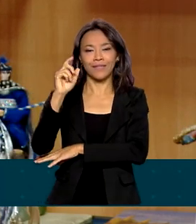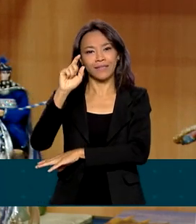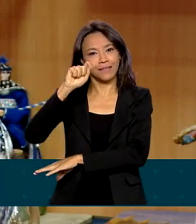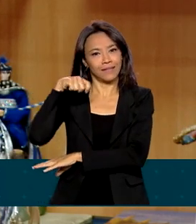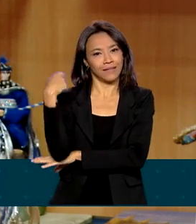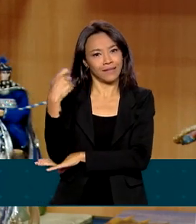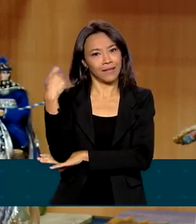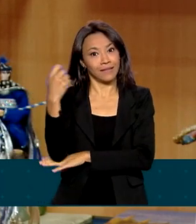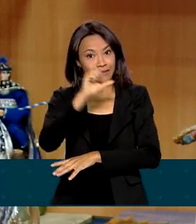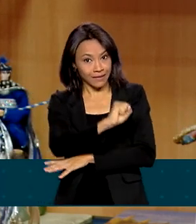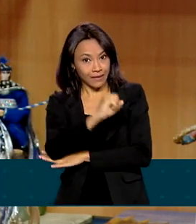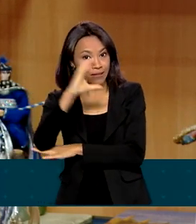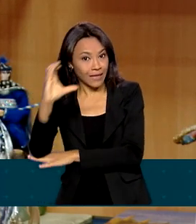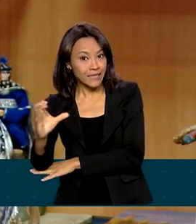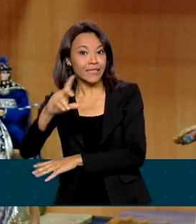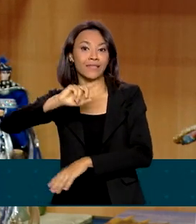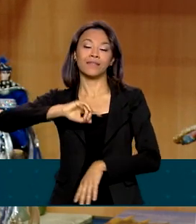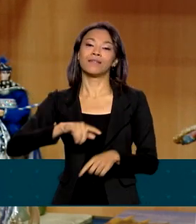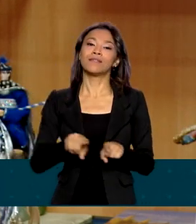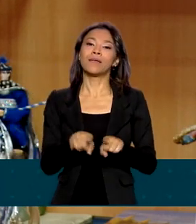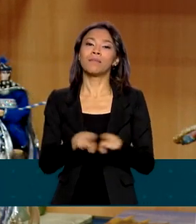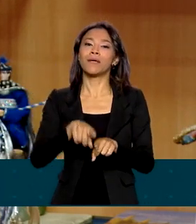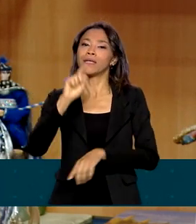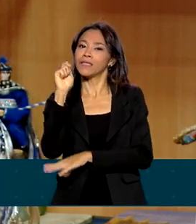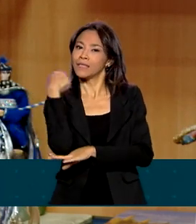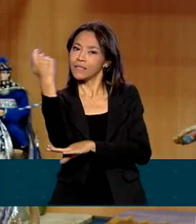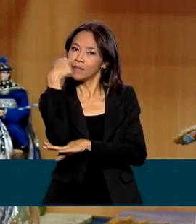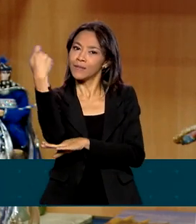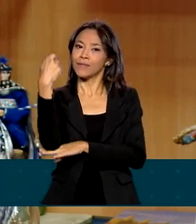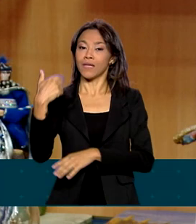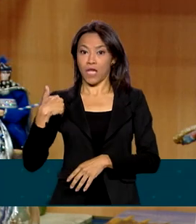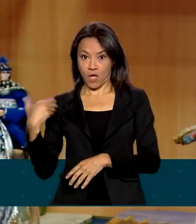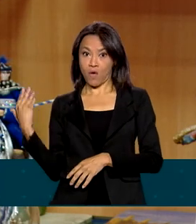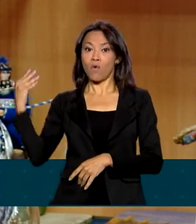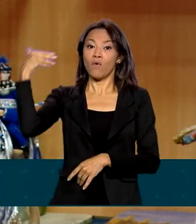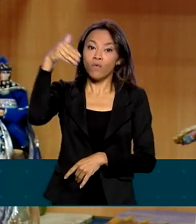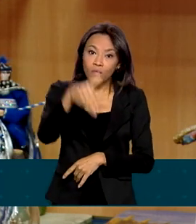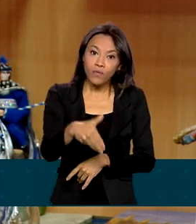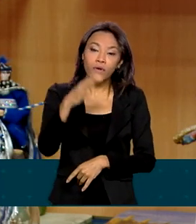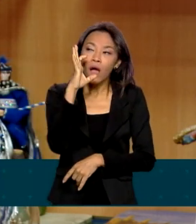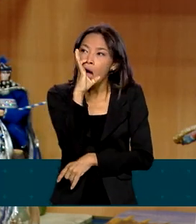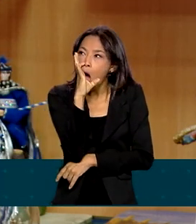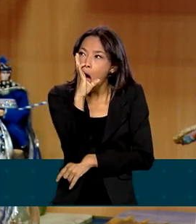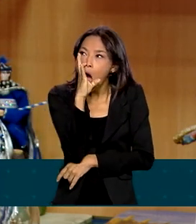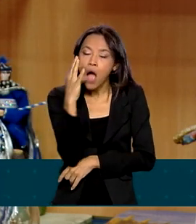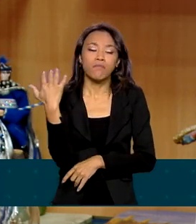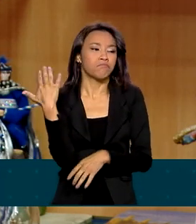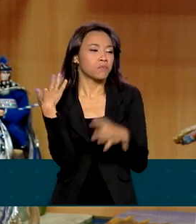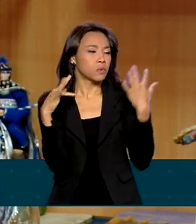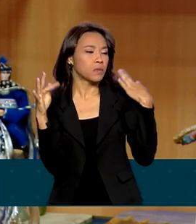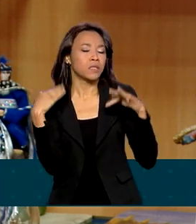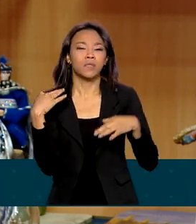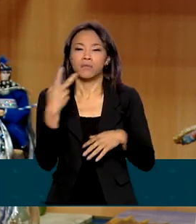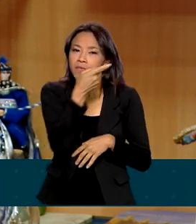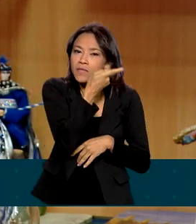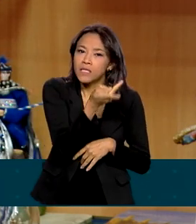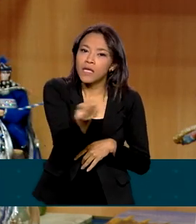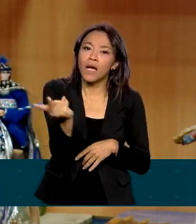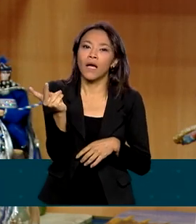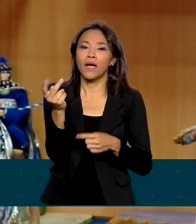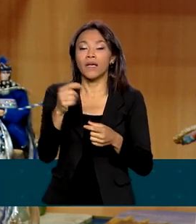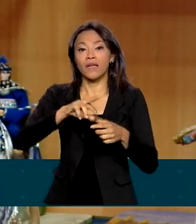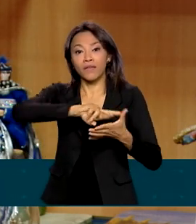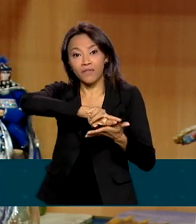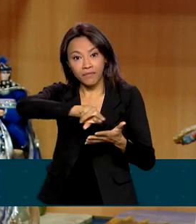tive em Flores da Cunha né agora há pouco tempo tive Nova Pádua teve em